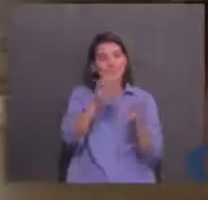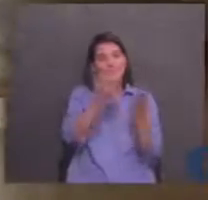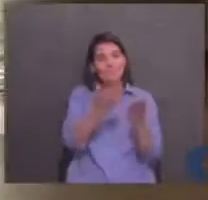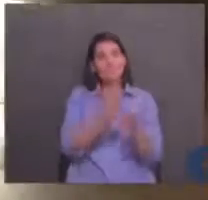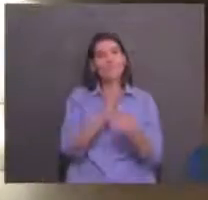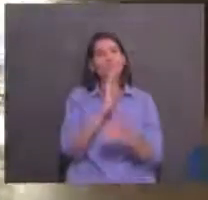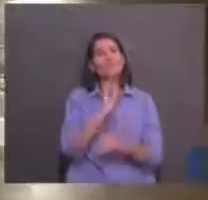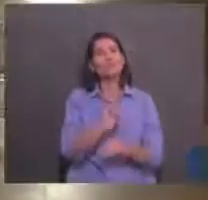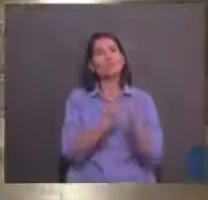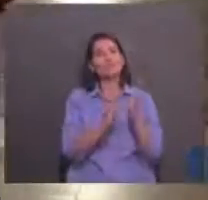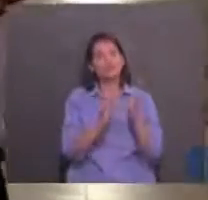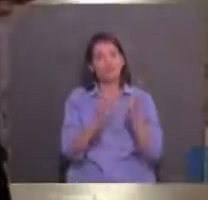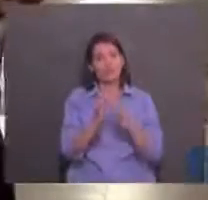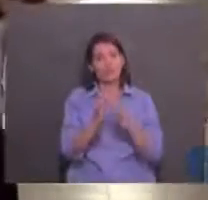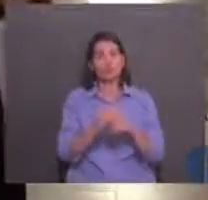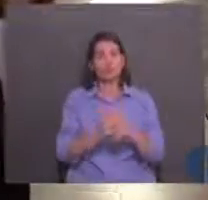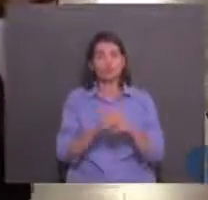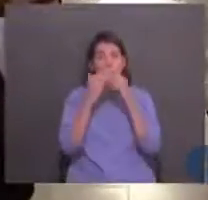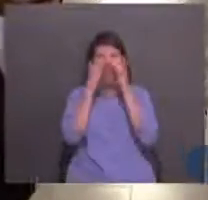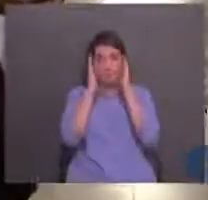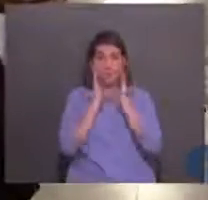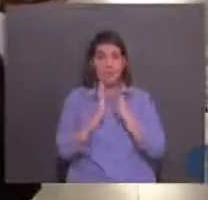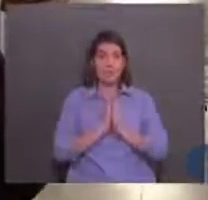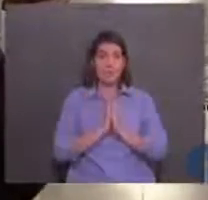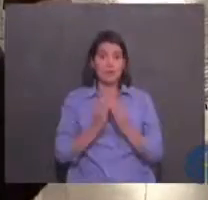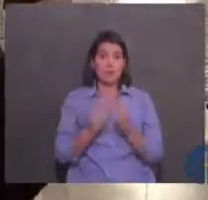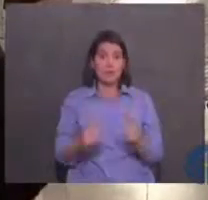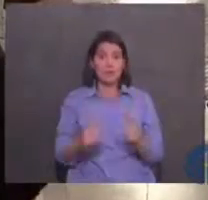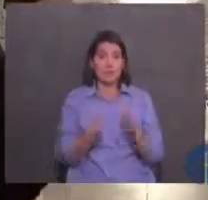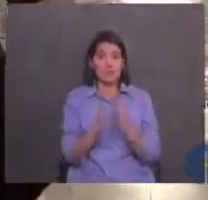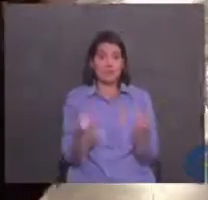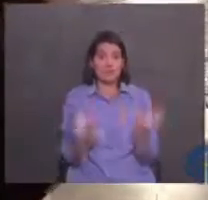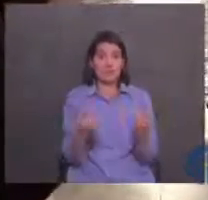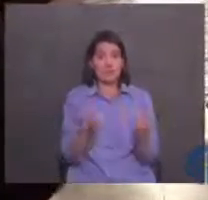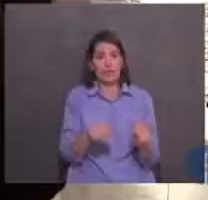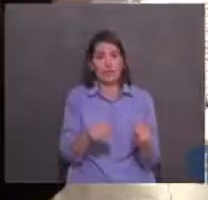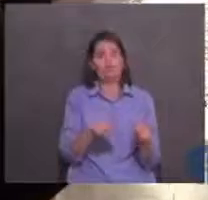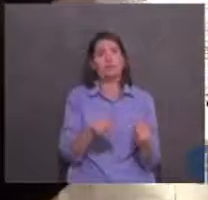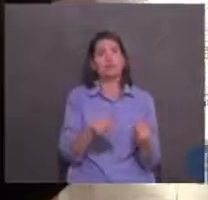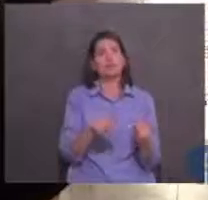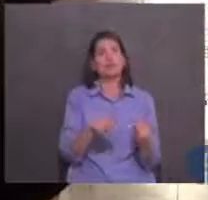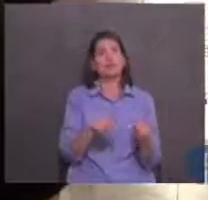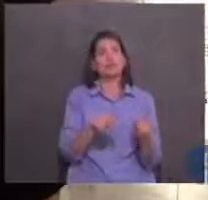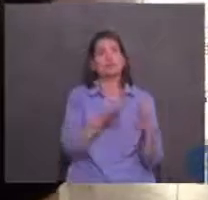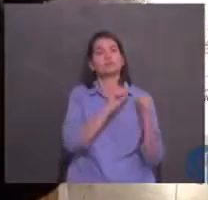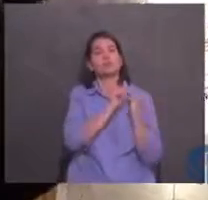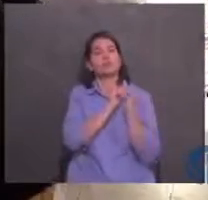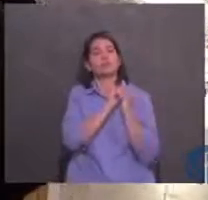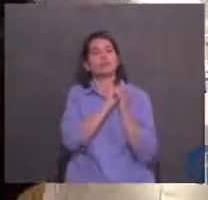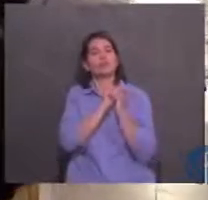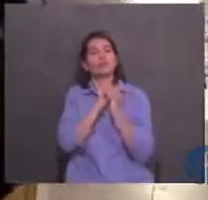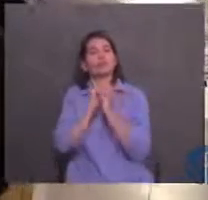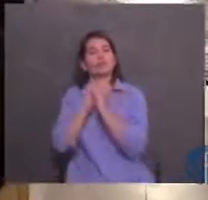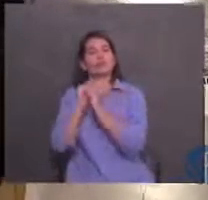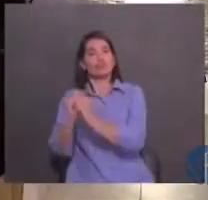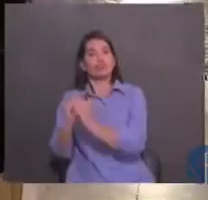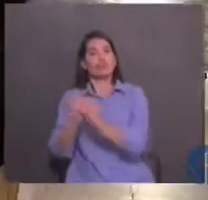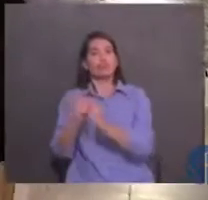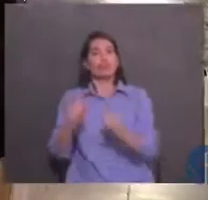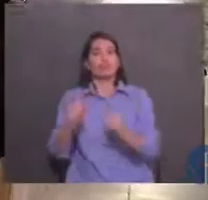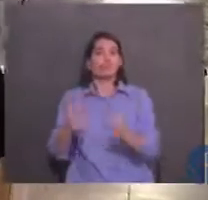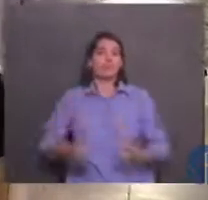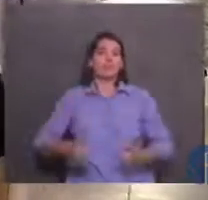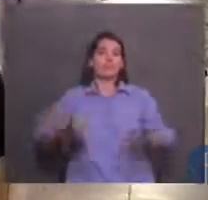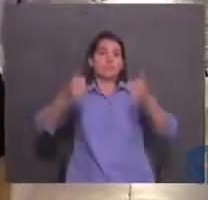Maria, partiremos da capelinha em direção ao altar do recinto. Nossa Senhora